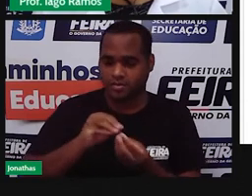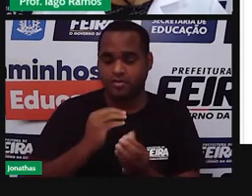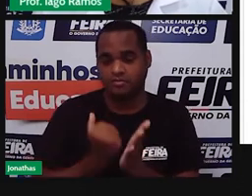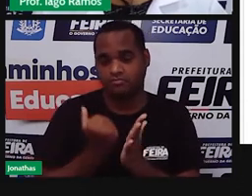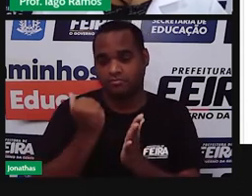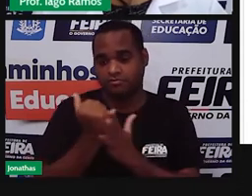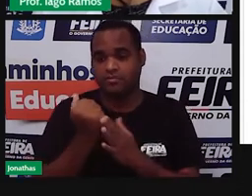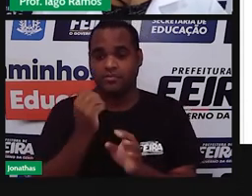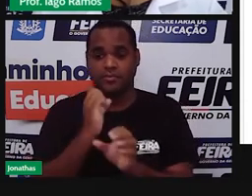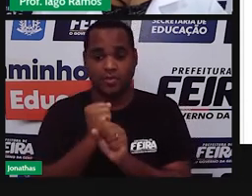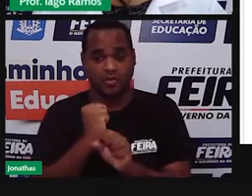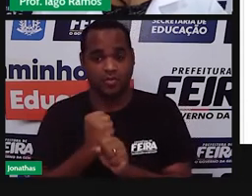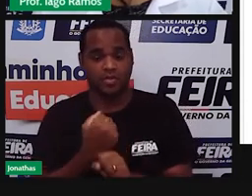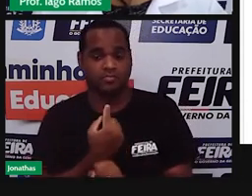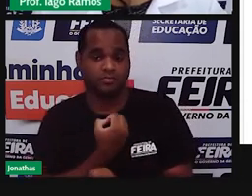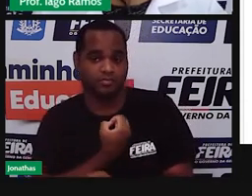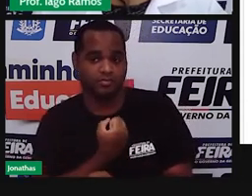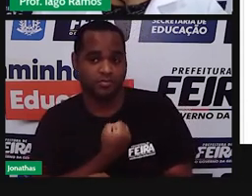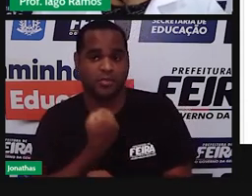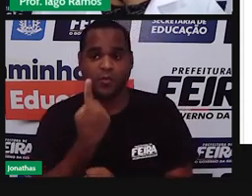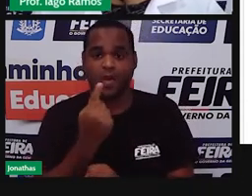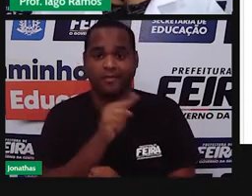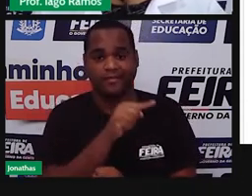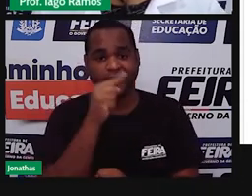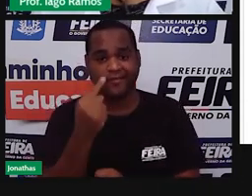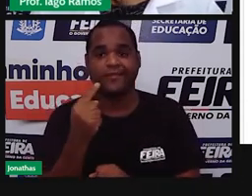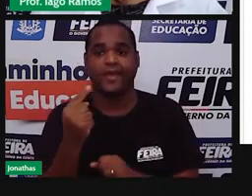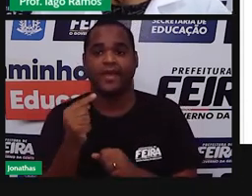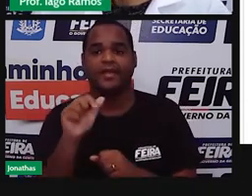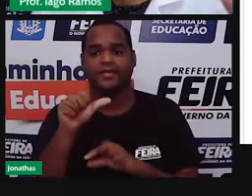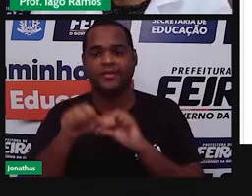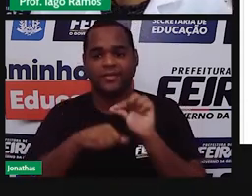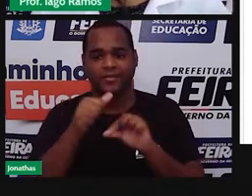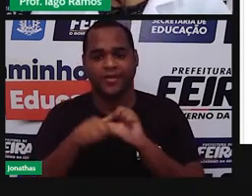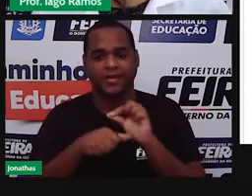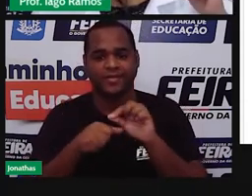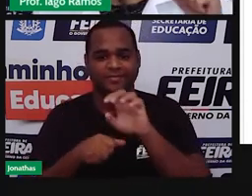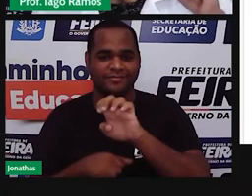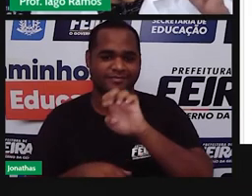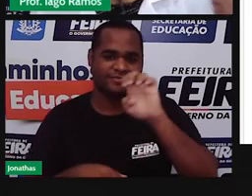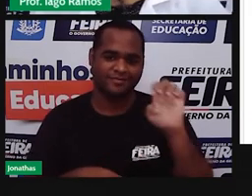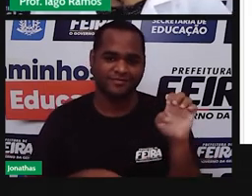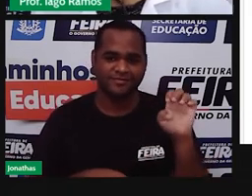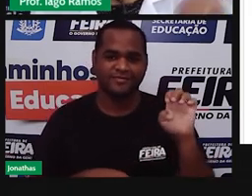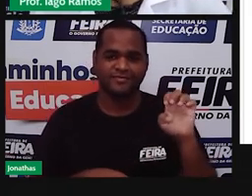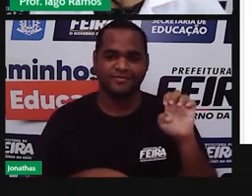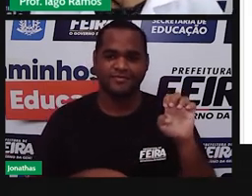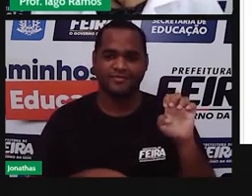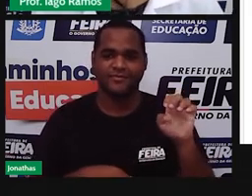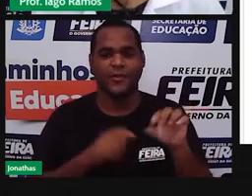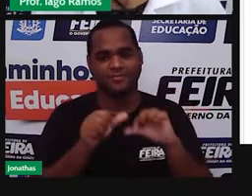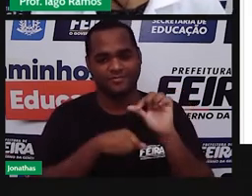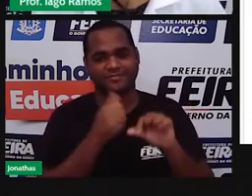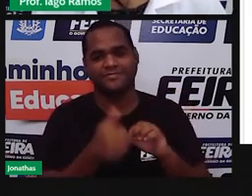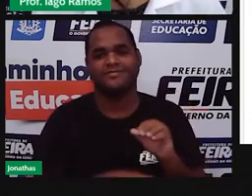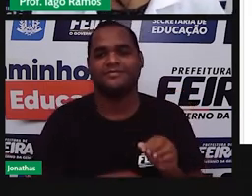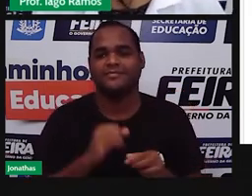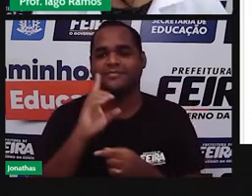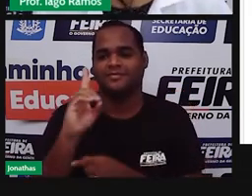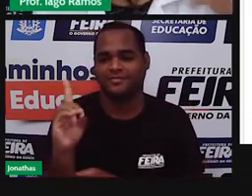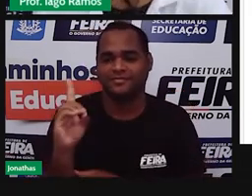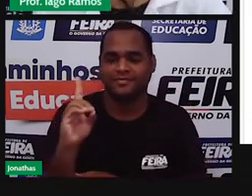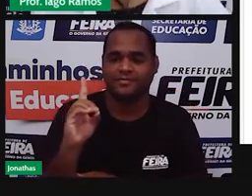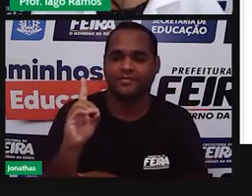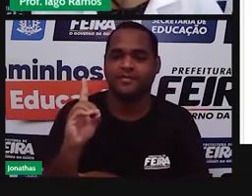um positivo, positivo tem que ir para a esquerda. Aliás, desculpa, tem que ir para a direita. Então, vou